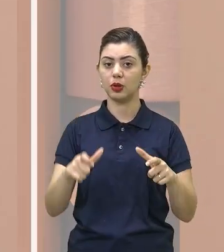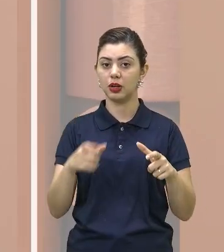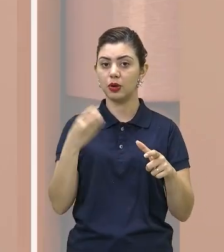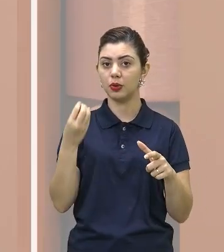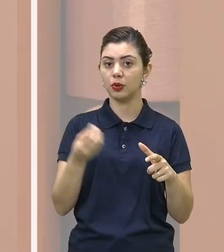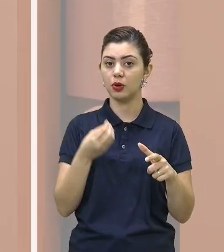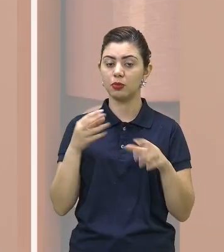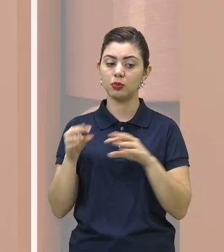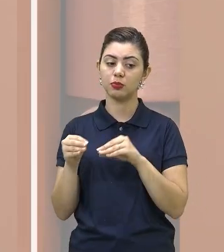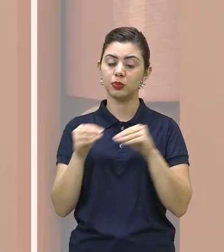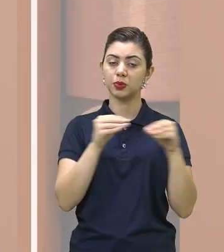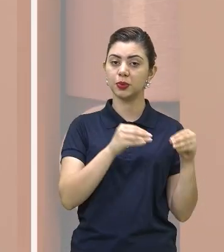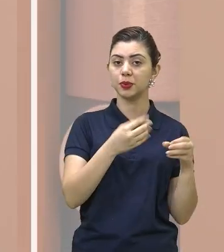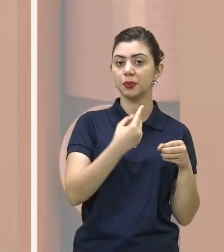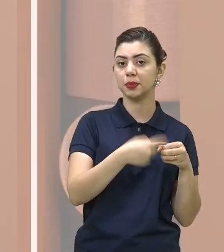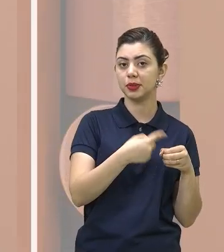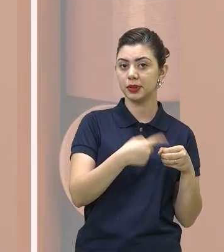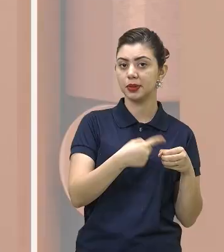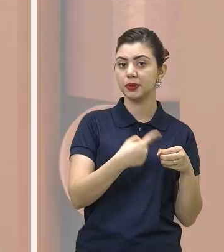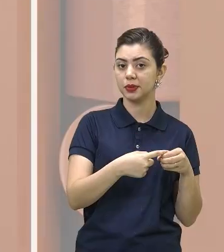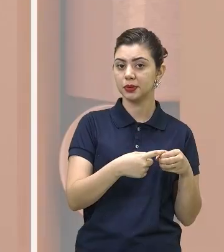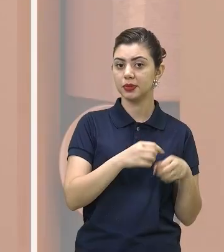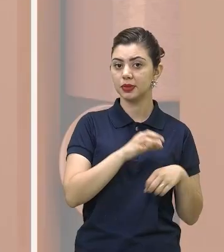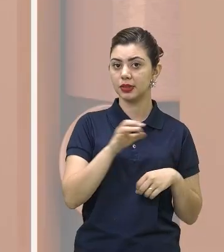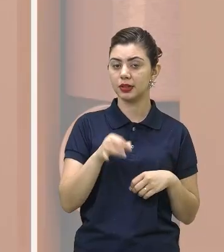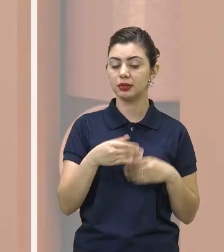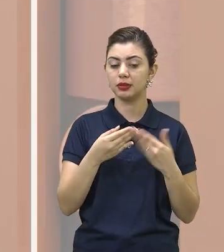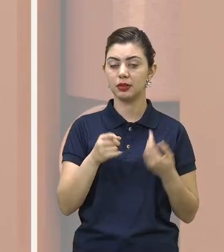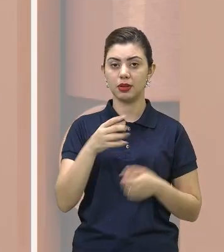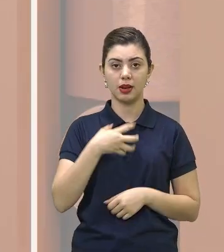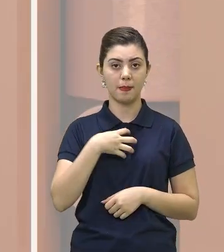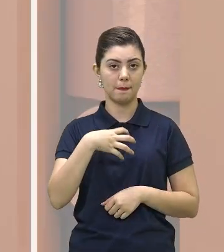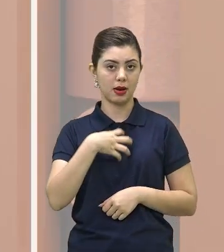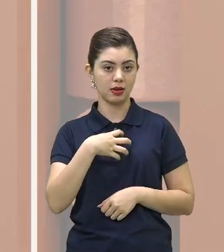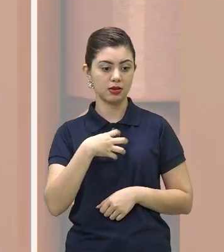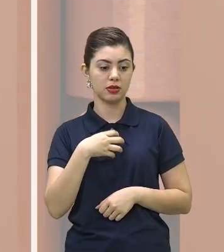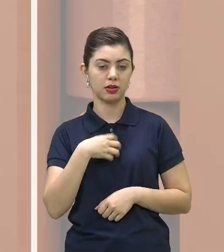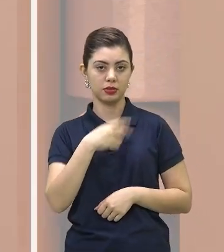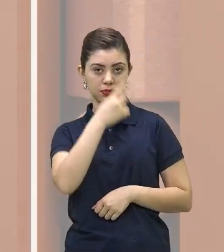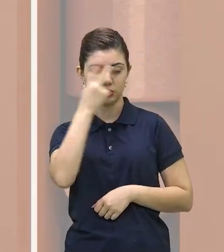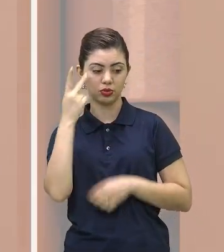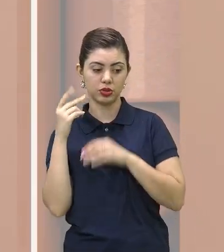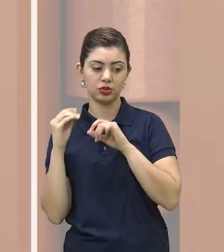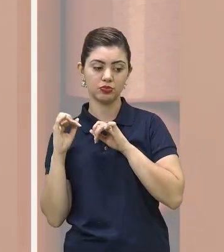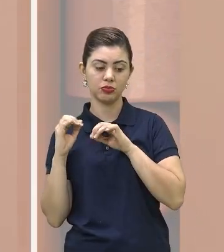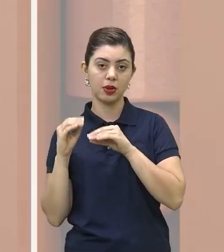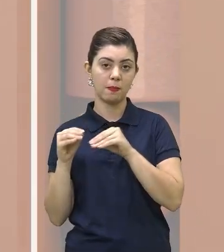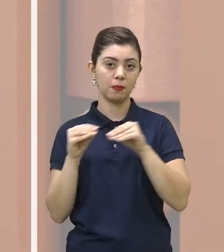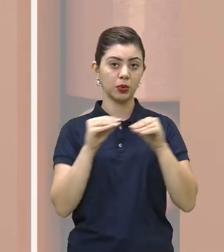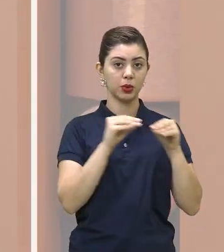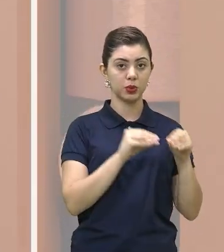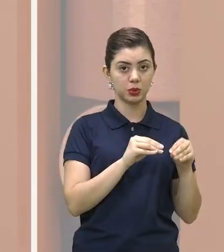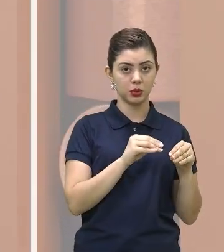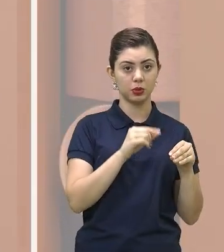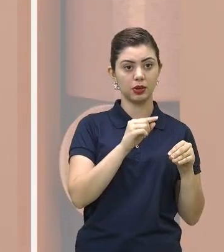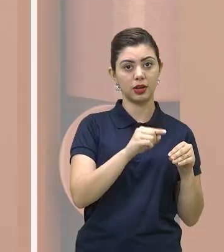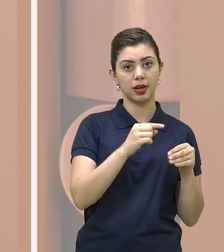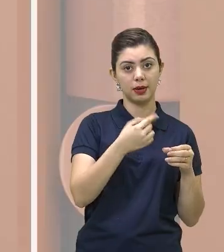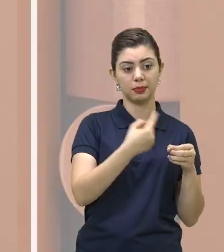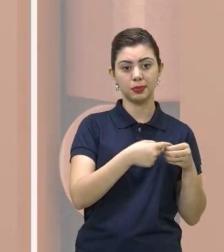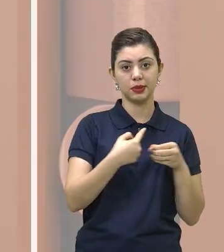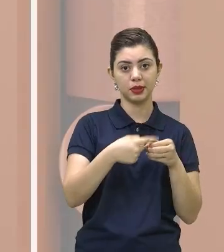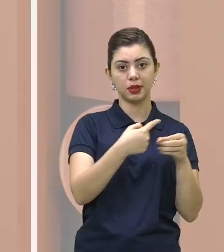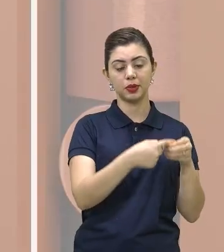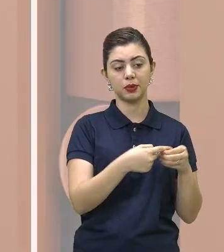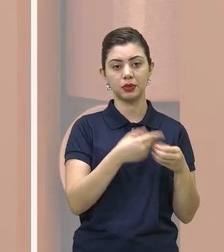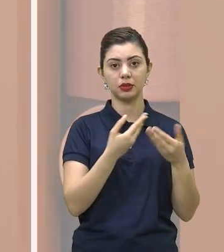retirou-se para o interior, tá? Então, aí os baianos se retiram para o interior, de onde começaram, então, a organizar o